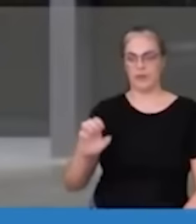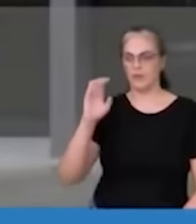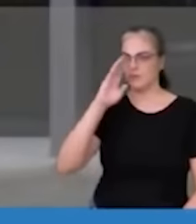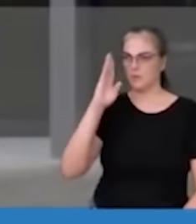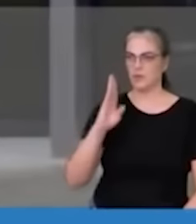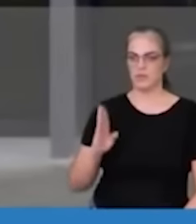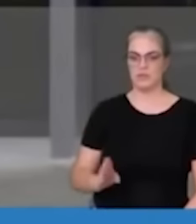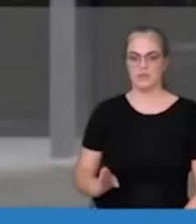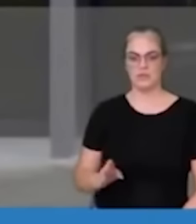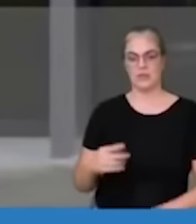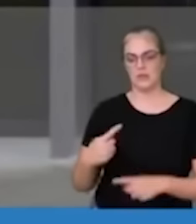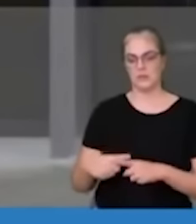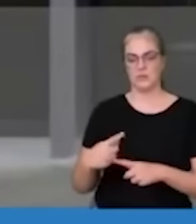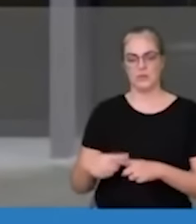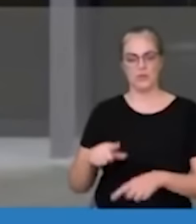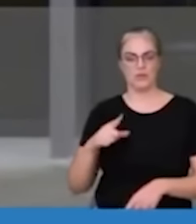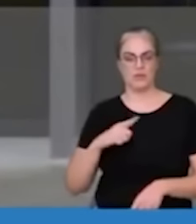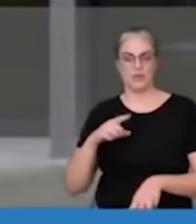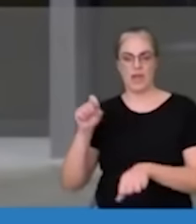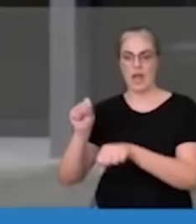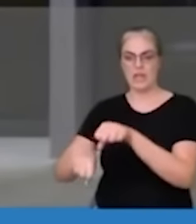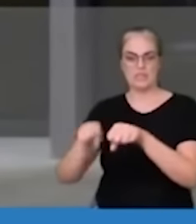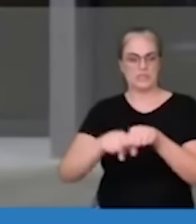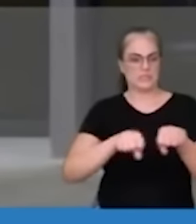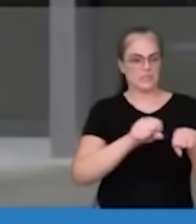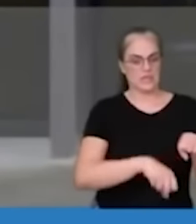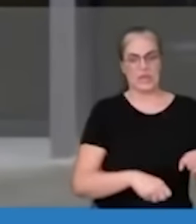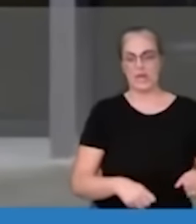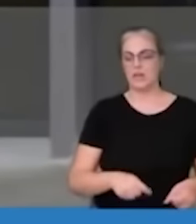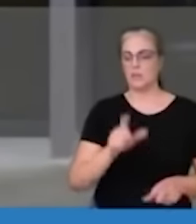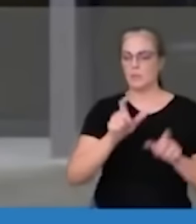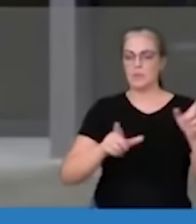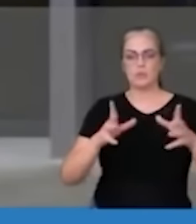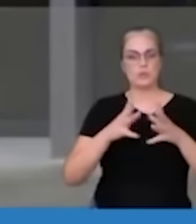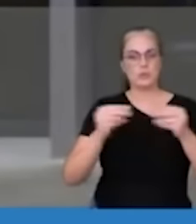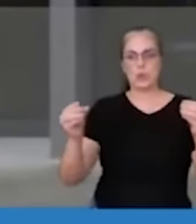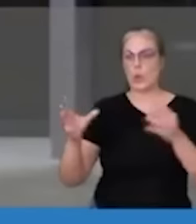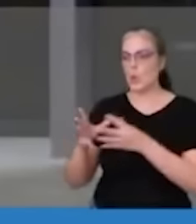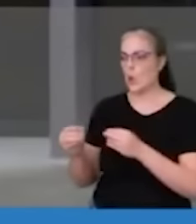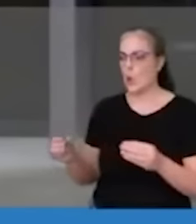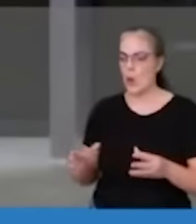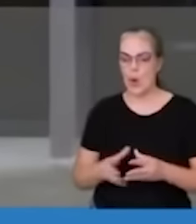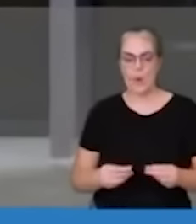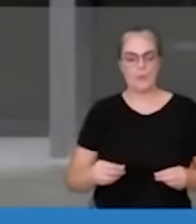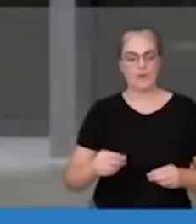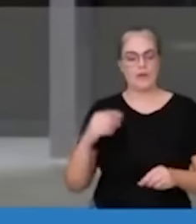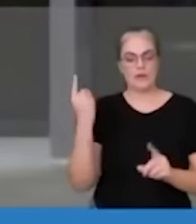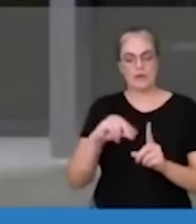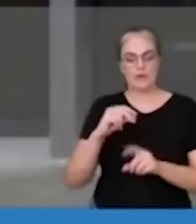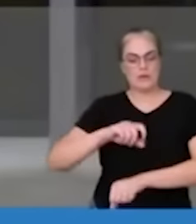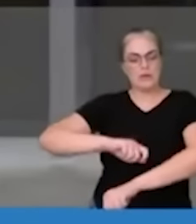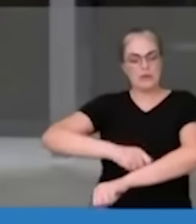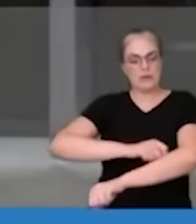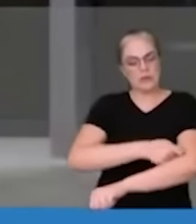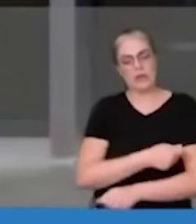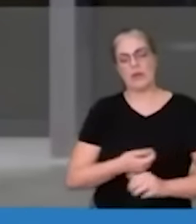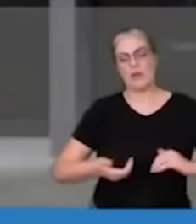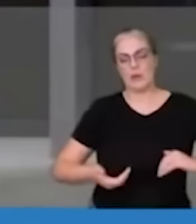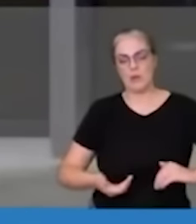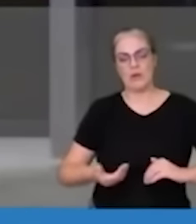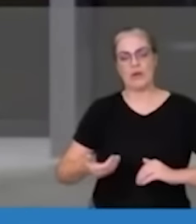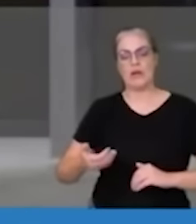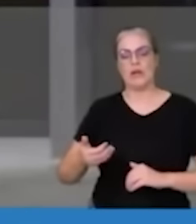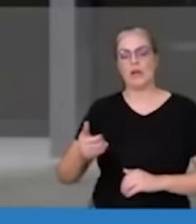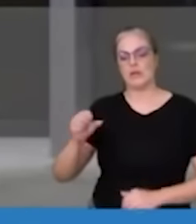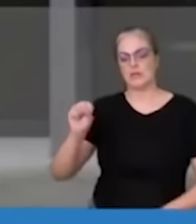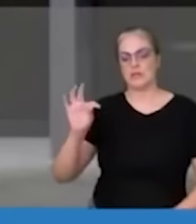com assassinatos, desaparecimentos, tortura, fechamento do Congresso, fechamento do Supremo. É isso que ia